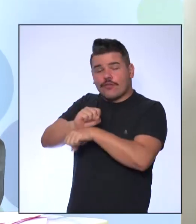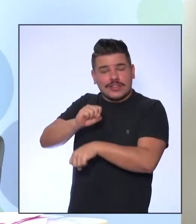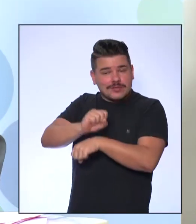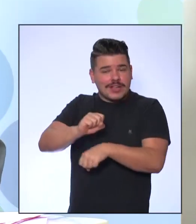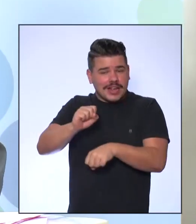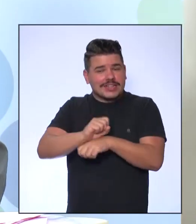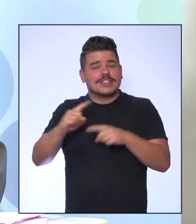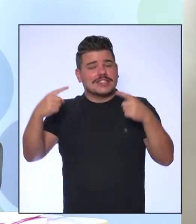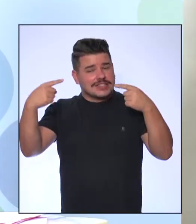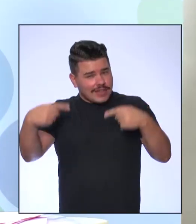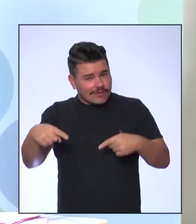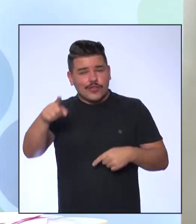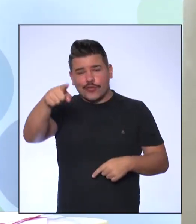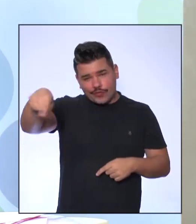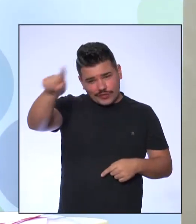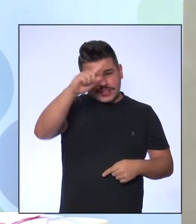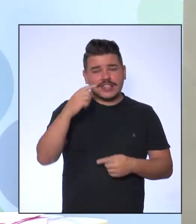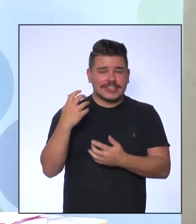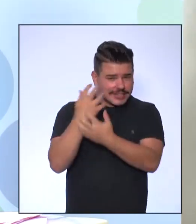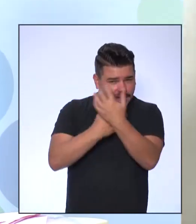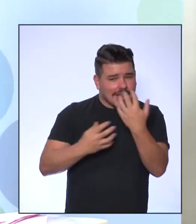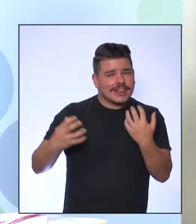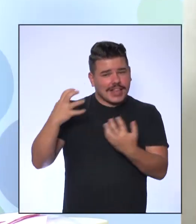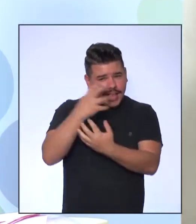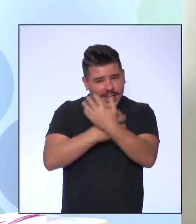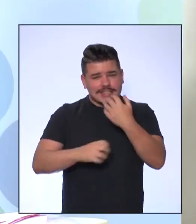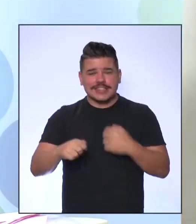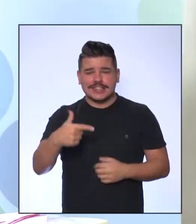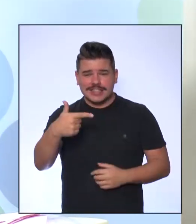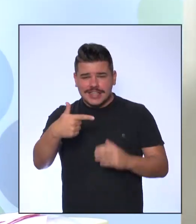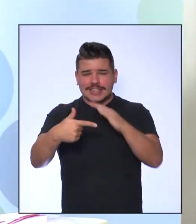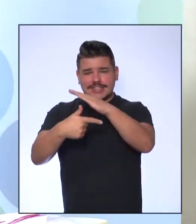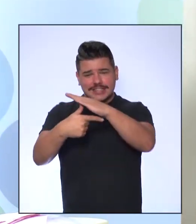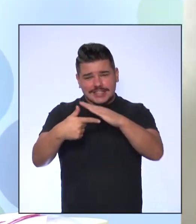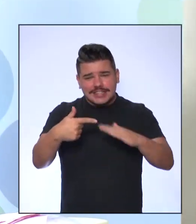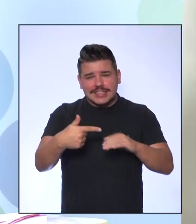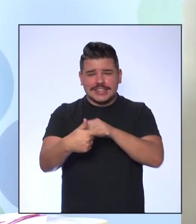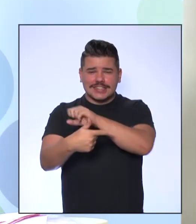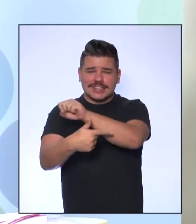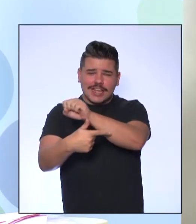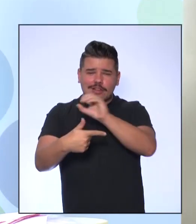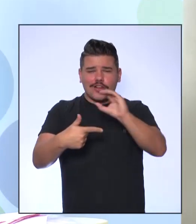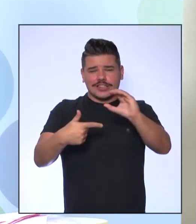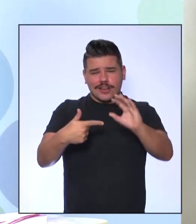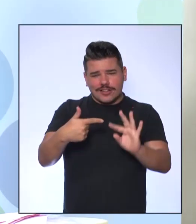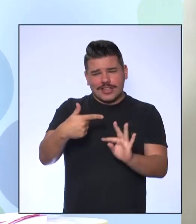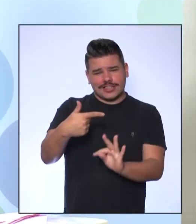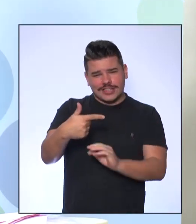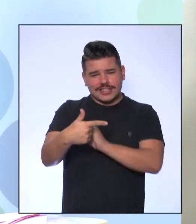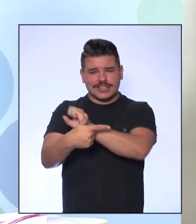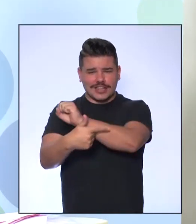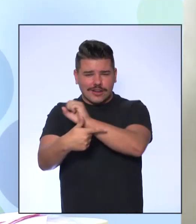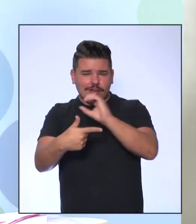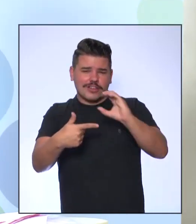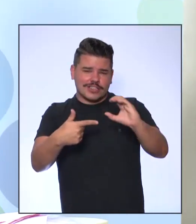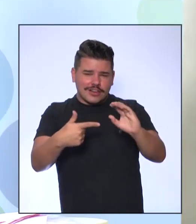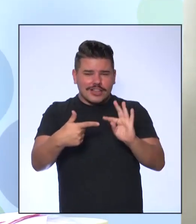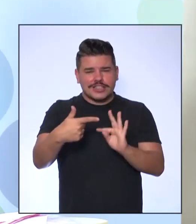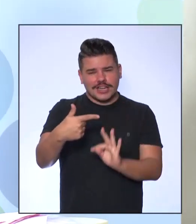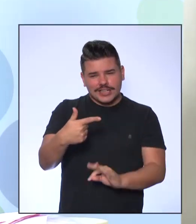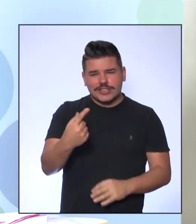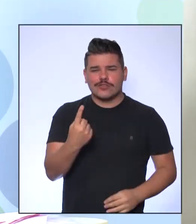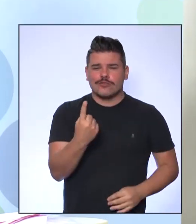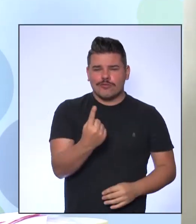desafio dessa música, hein? Eu quero ver aí, tá? Ouvir por aí no Facebook, no Instagram, né? 1, 2, 3,